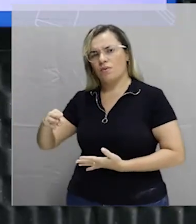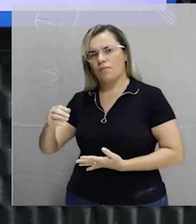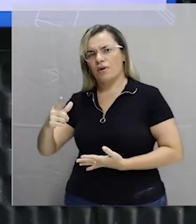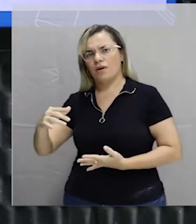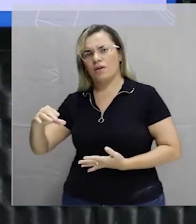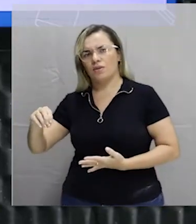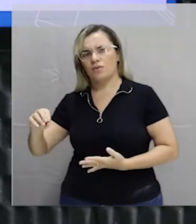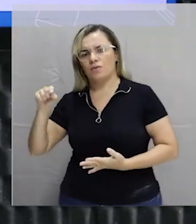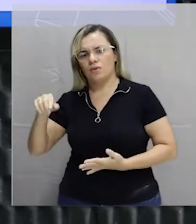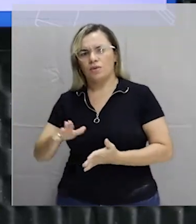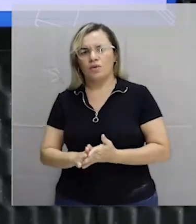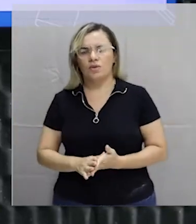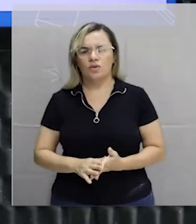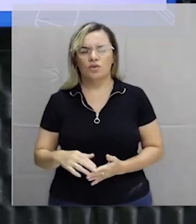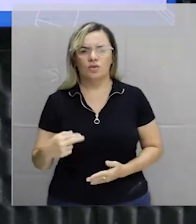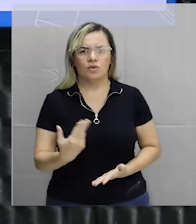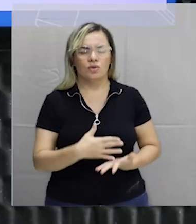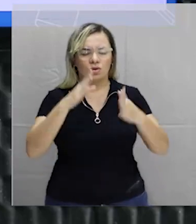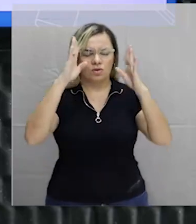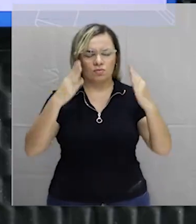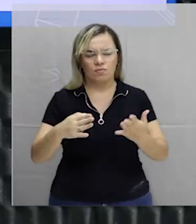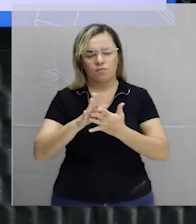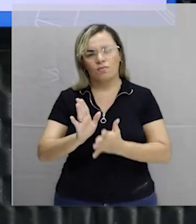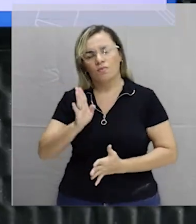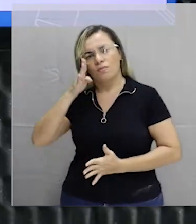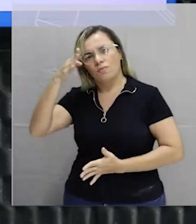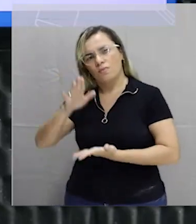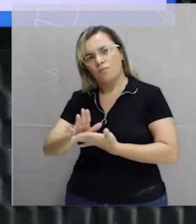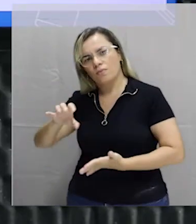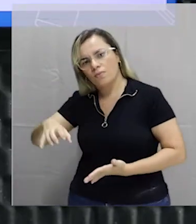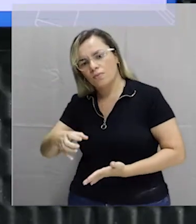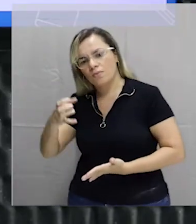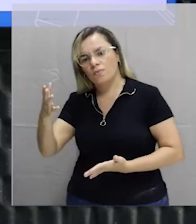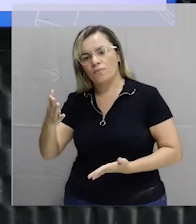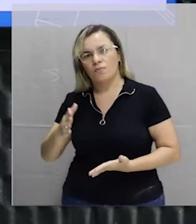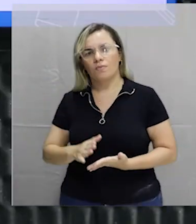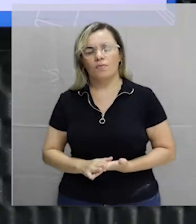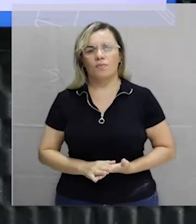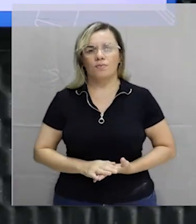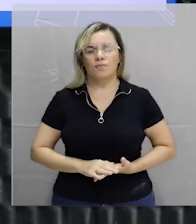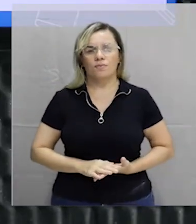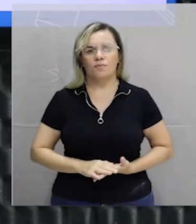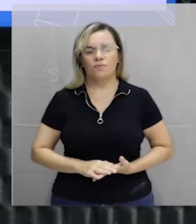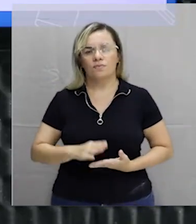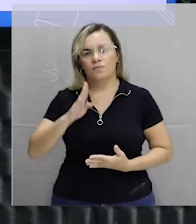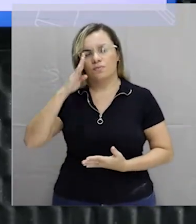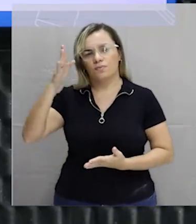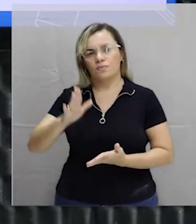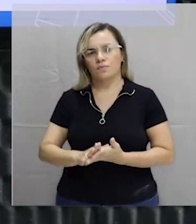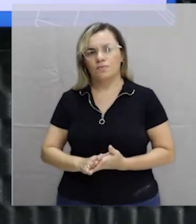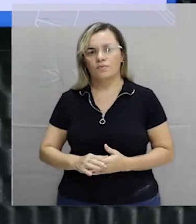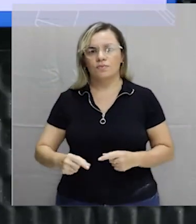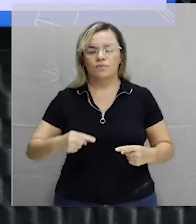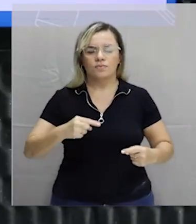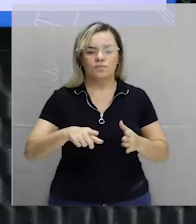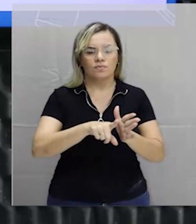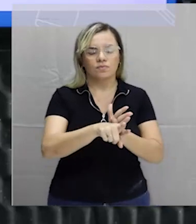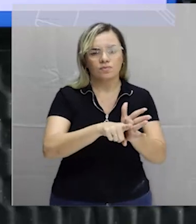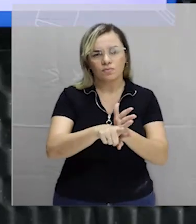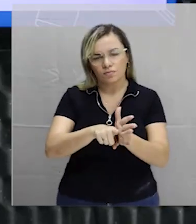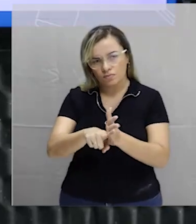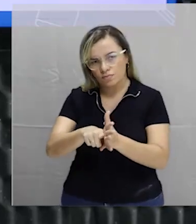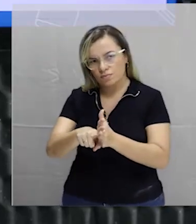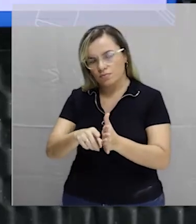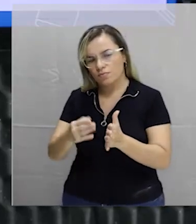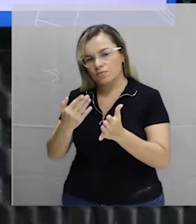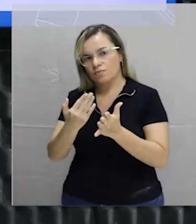nós observarmos os principais acontecimentos, as principais questões que